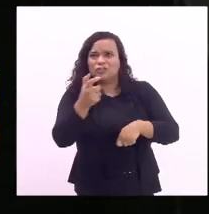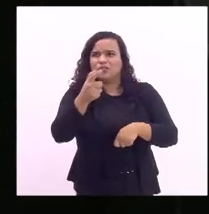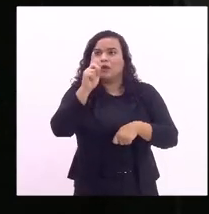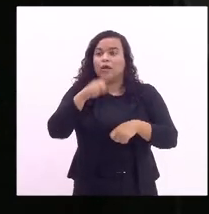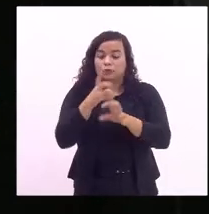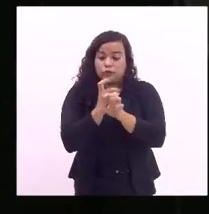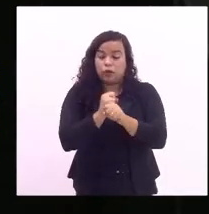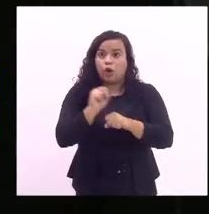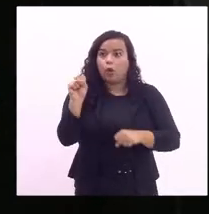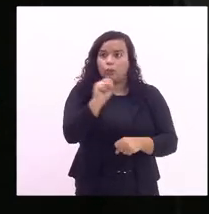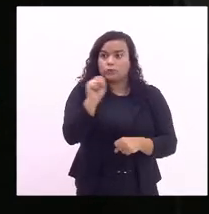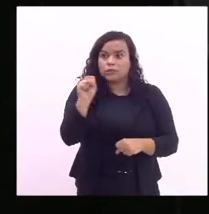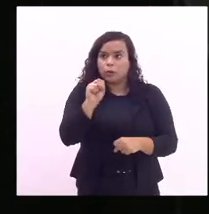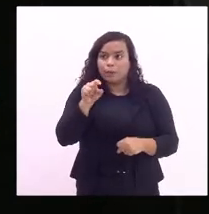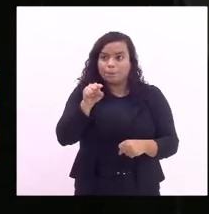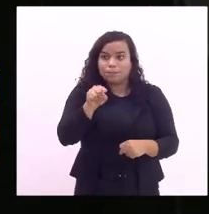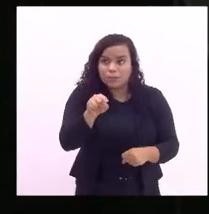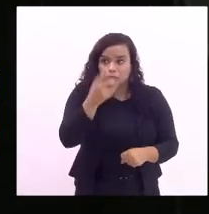mil pessoas.